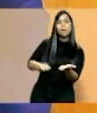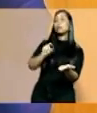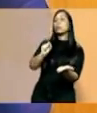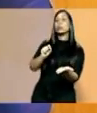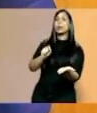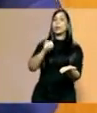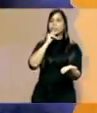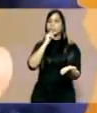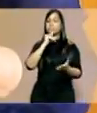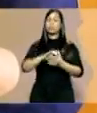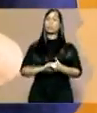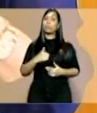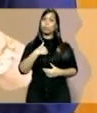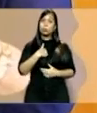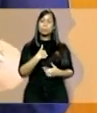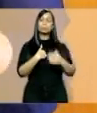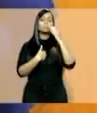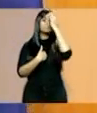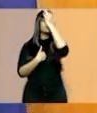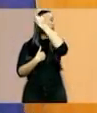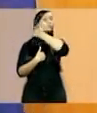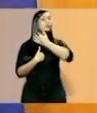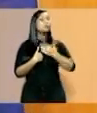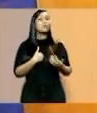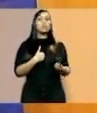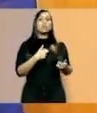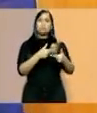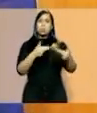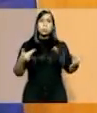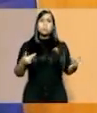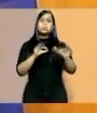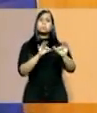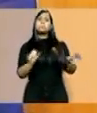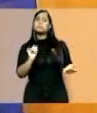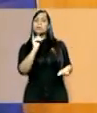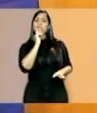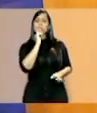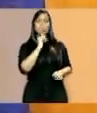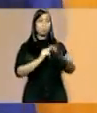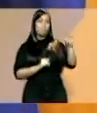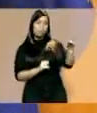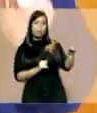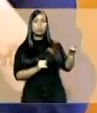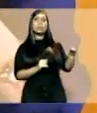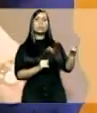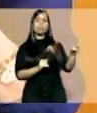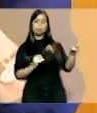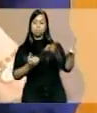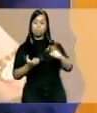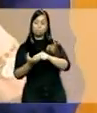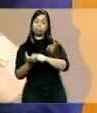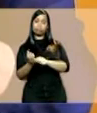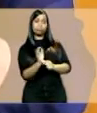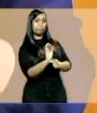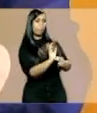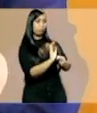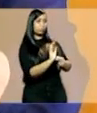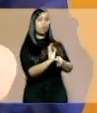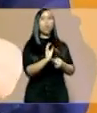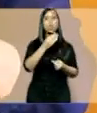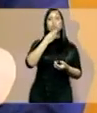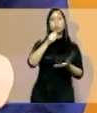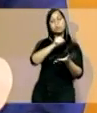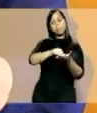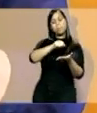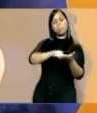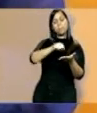o fato, o procedimento é simplesmente do tabelião olhar aquela publicação e descrever